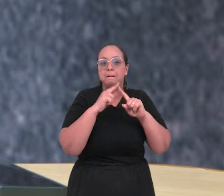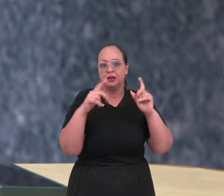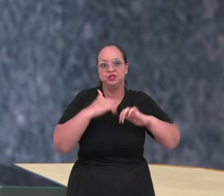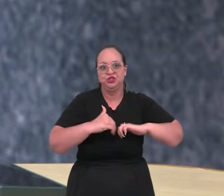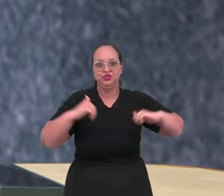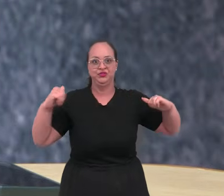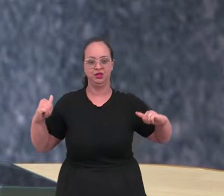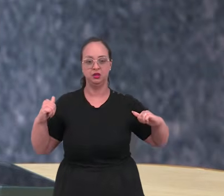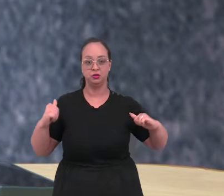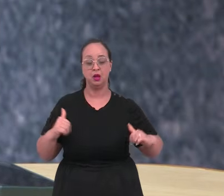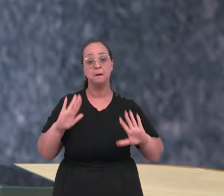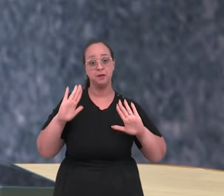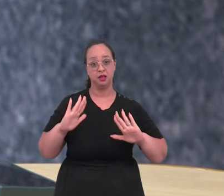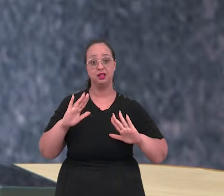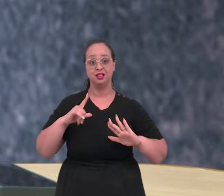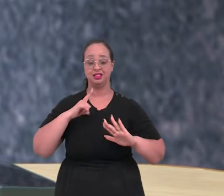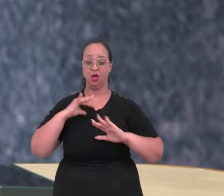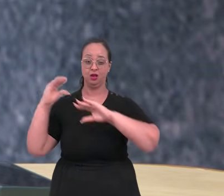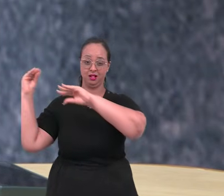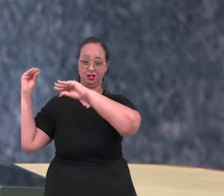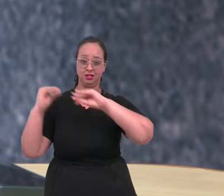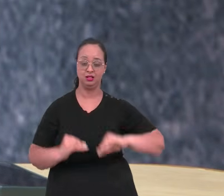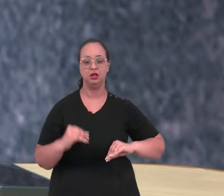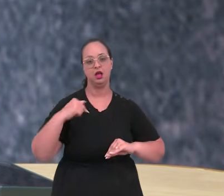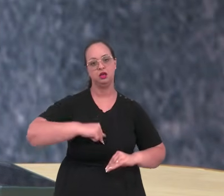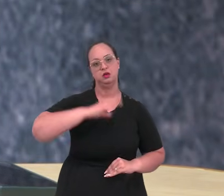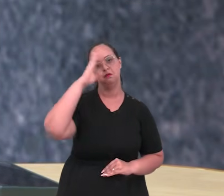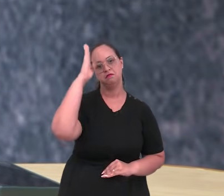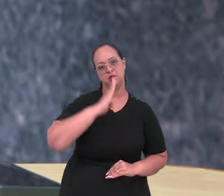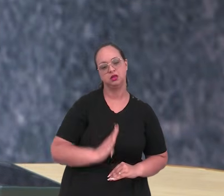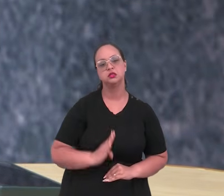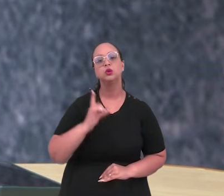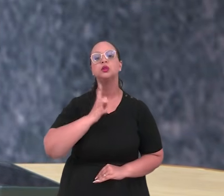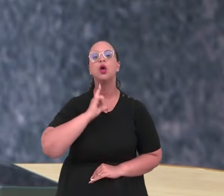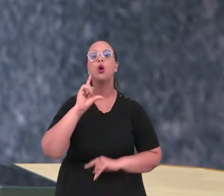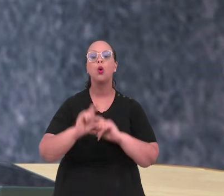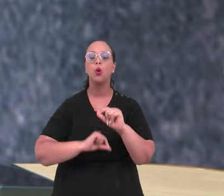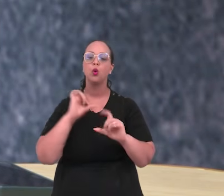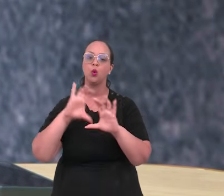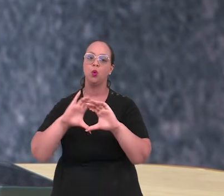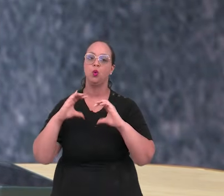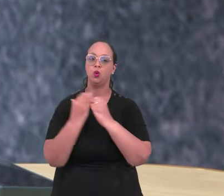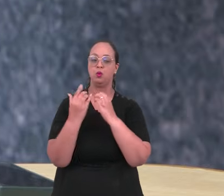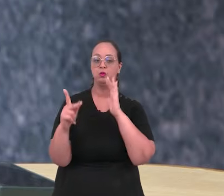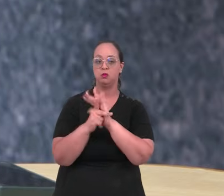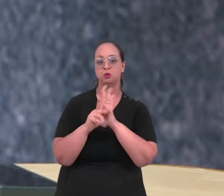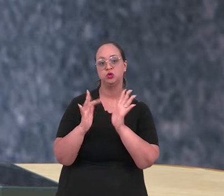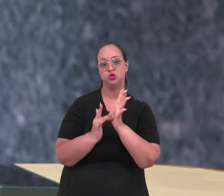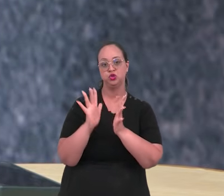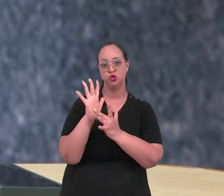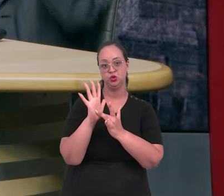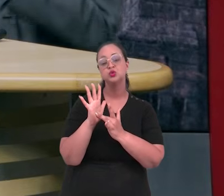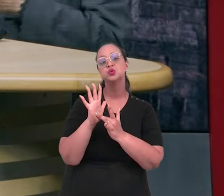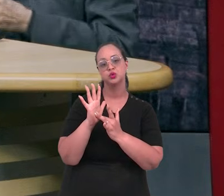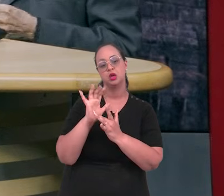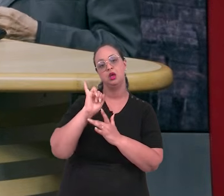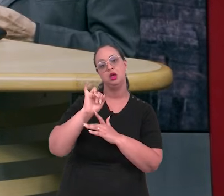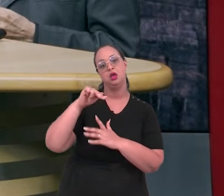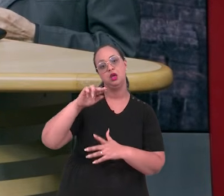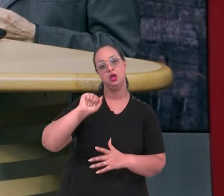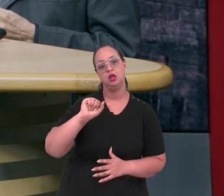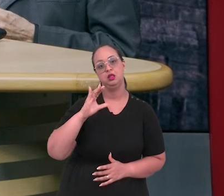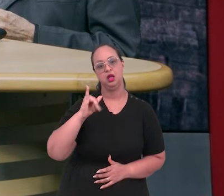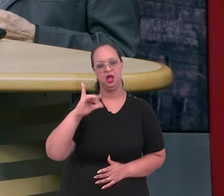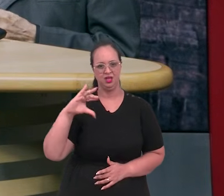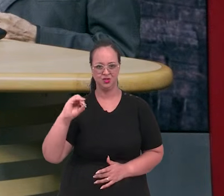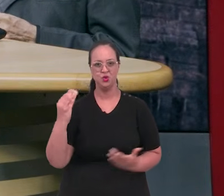Brasil, vai ser criada nessa época, que é a Companhia de Jesus. Ela é criada por um espanhol, Inácio de Loyola, que hoje é